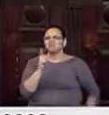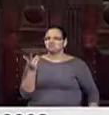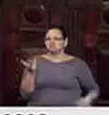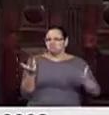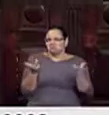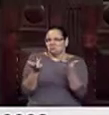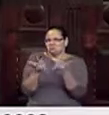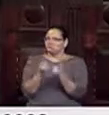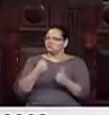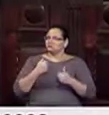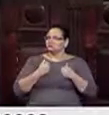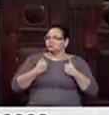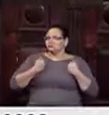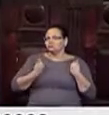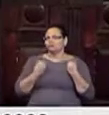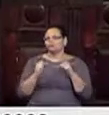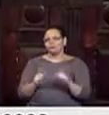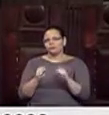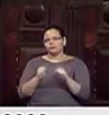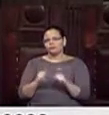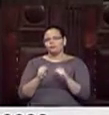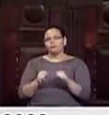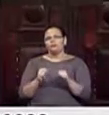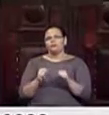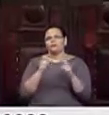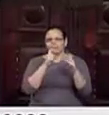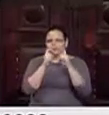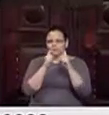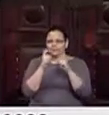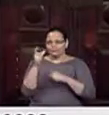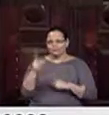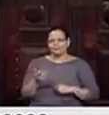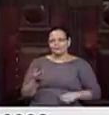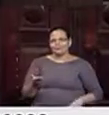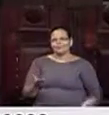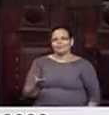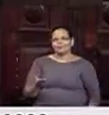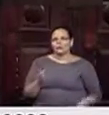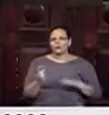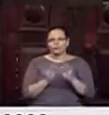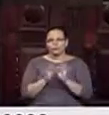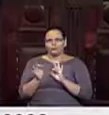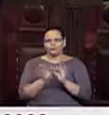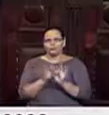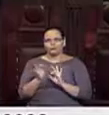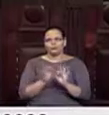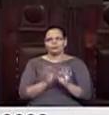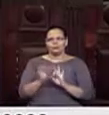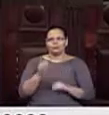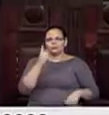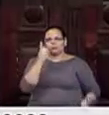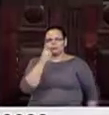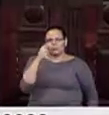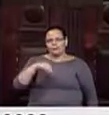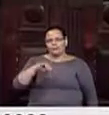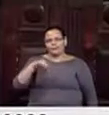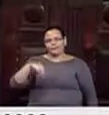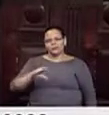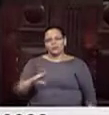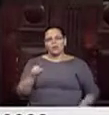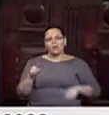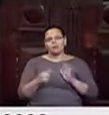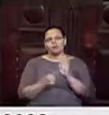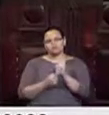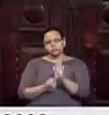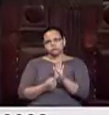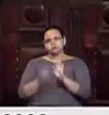qual eu tenho muito orgulho de poder debater os temas com Vossa Excelência. O projeto que o deputado Carlos Mink apresenta, primeiro,